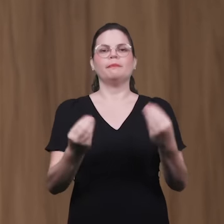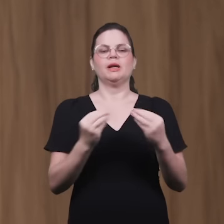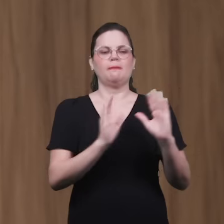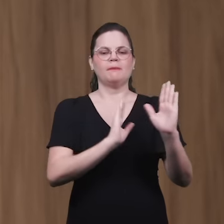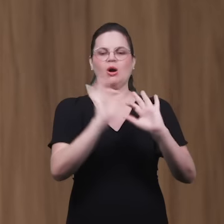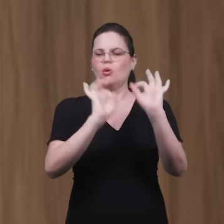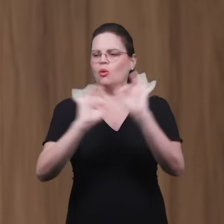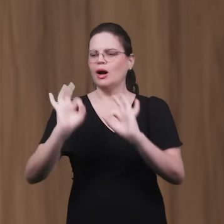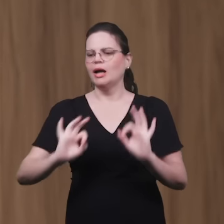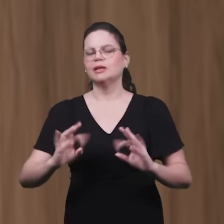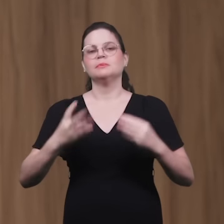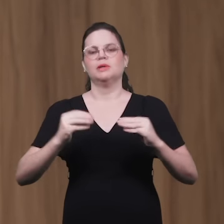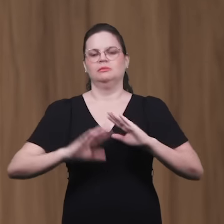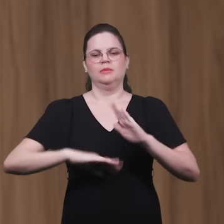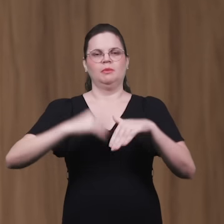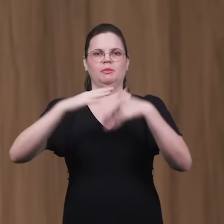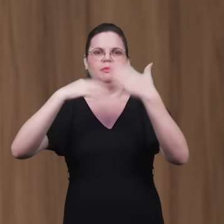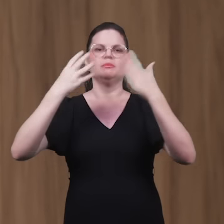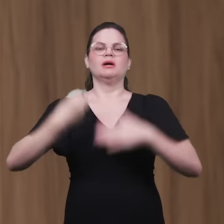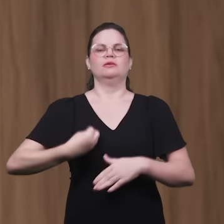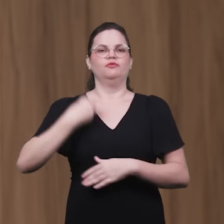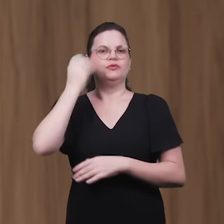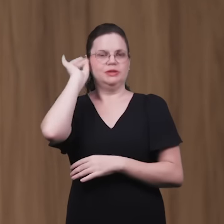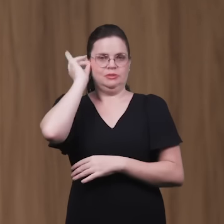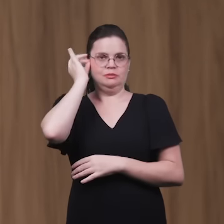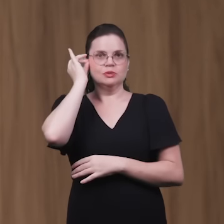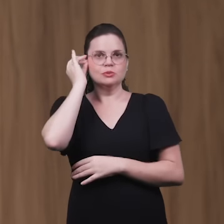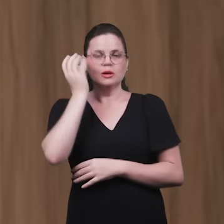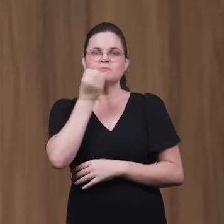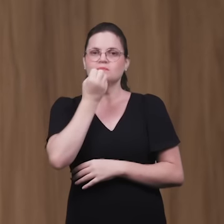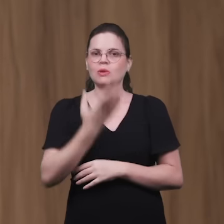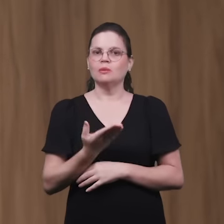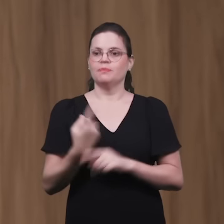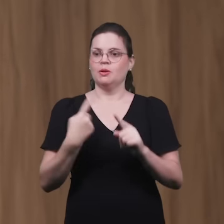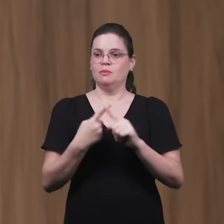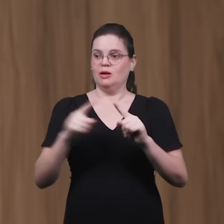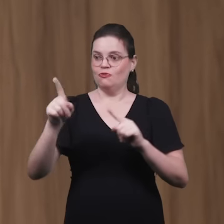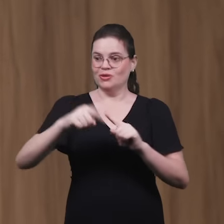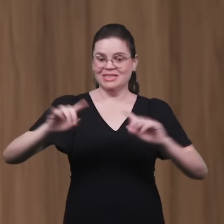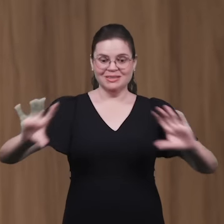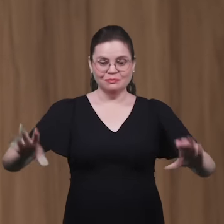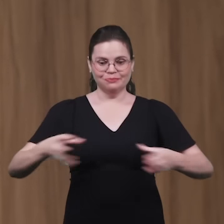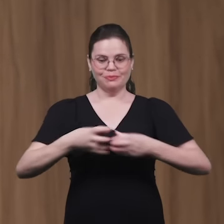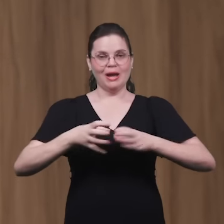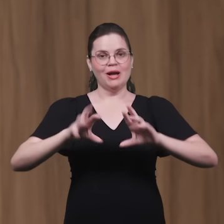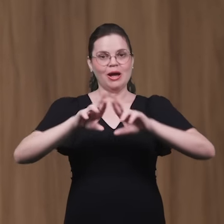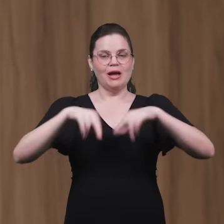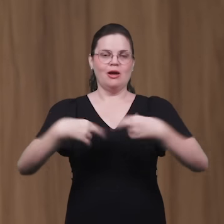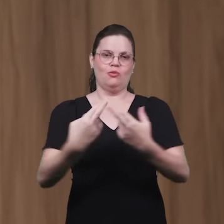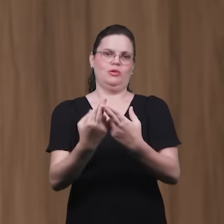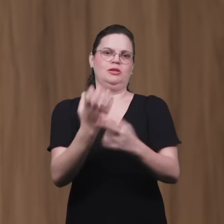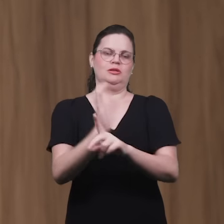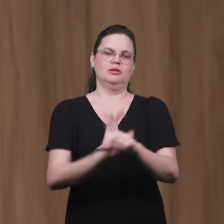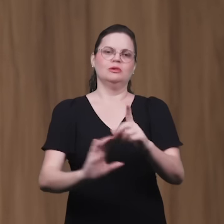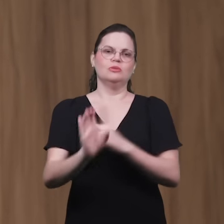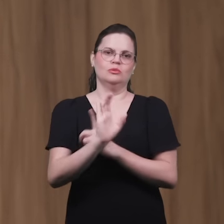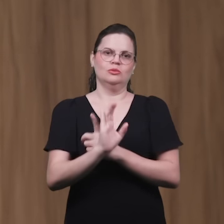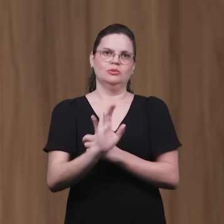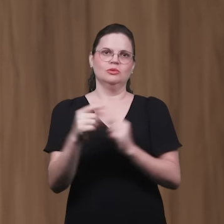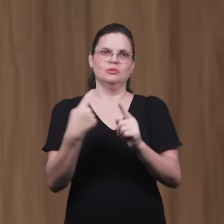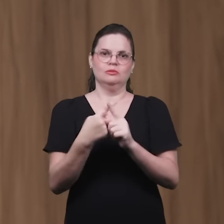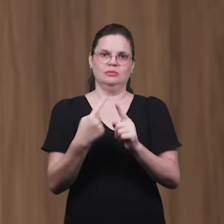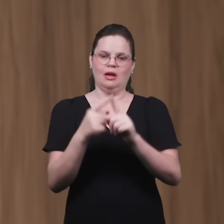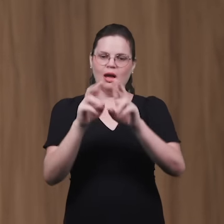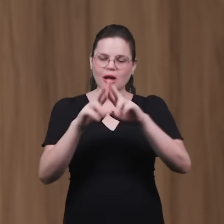edificação vem quando isso se ajunta. Ou seja, quando vos ajuntais, a expressão diz assim, ajuntar quer dizer quando